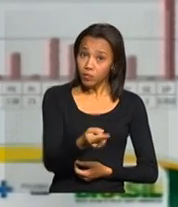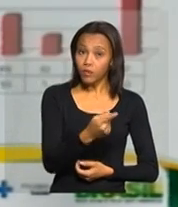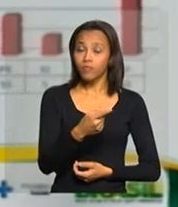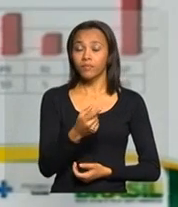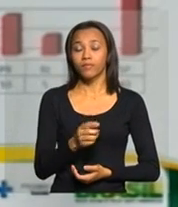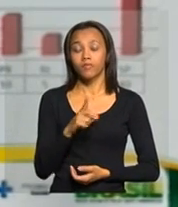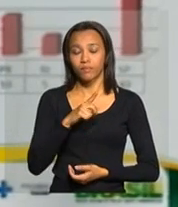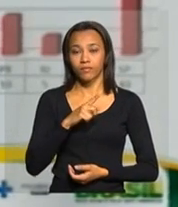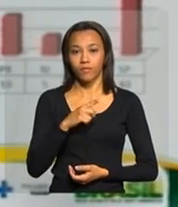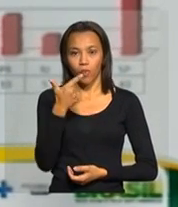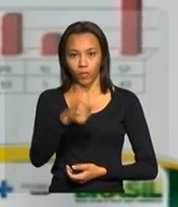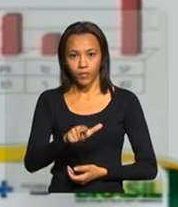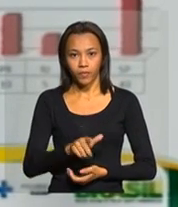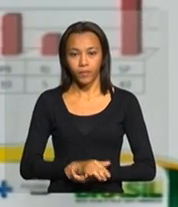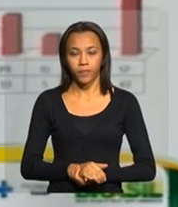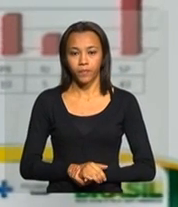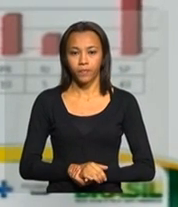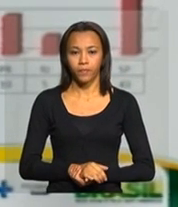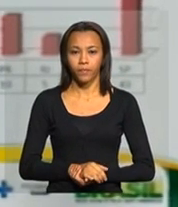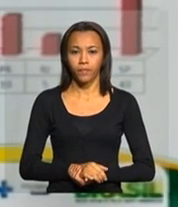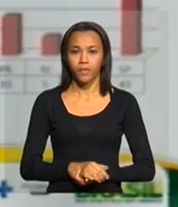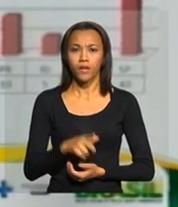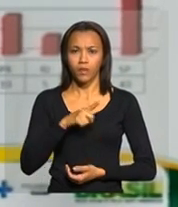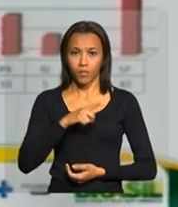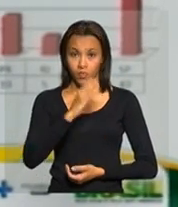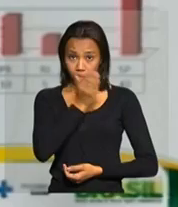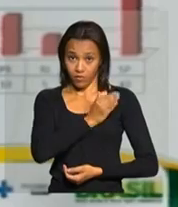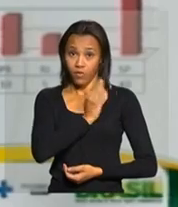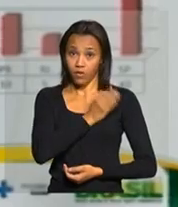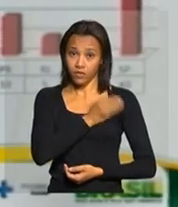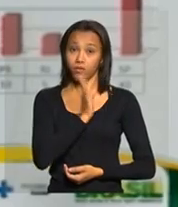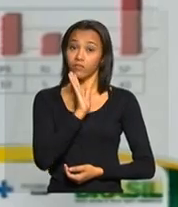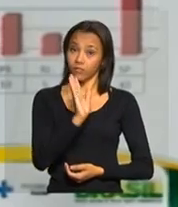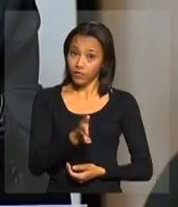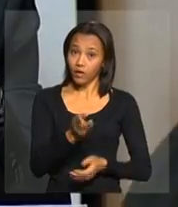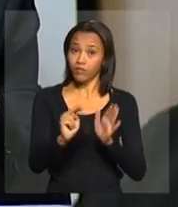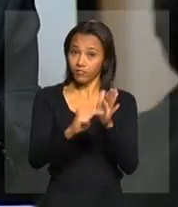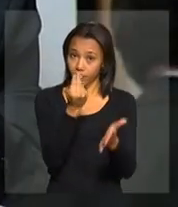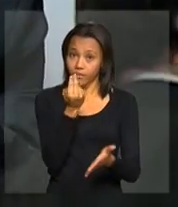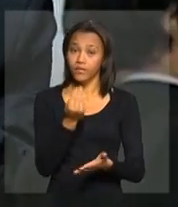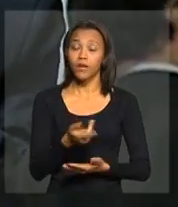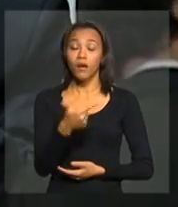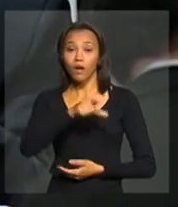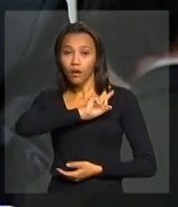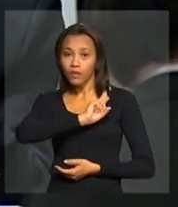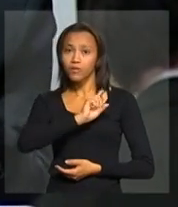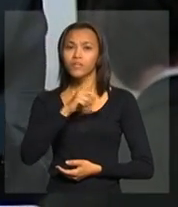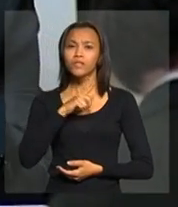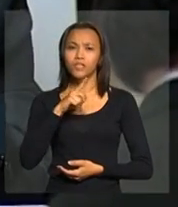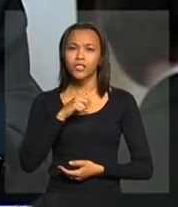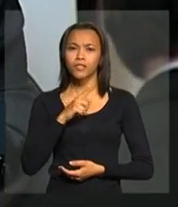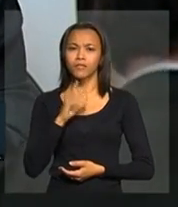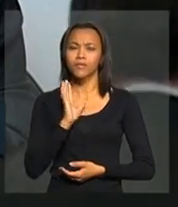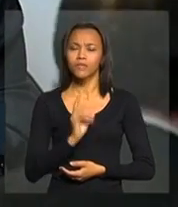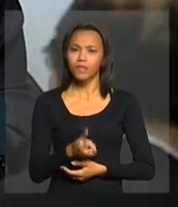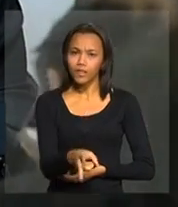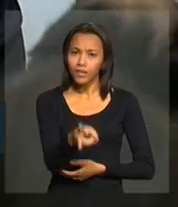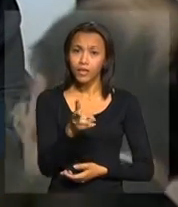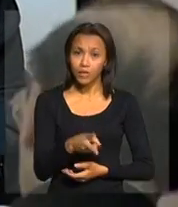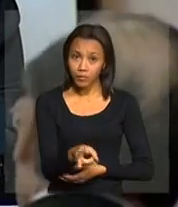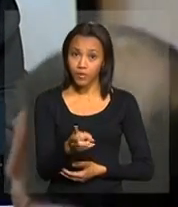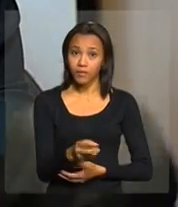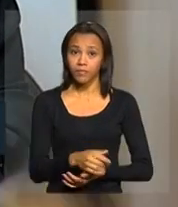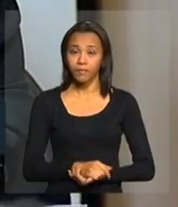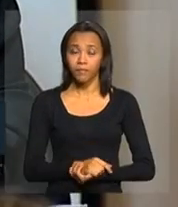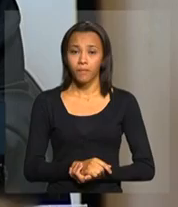próximo. O coração também era uma coisa que nós tínhamos chamado a atenção da última